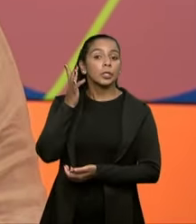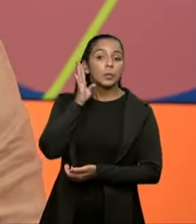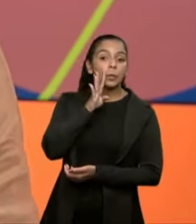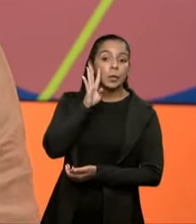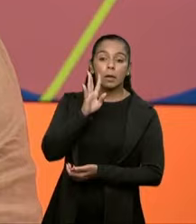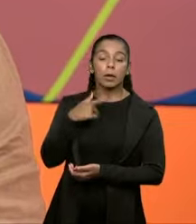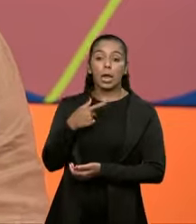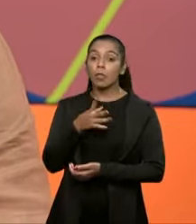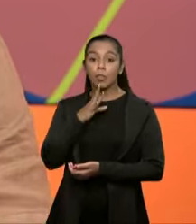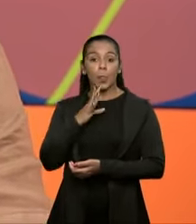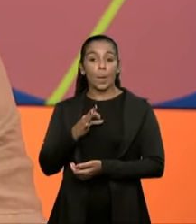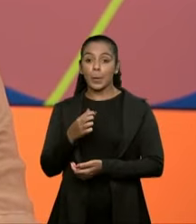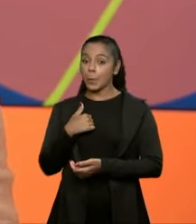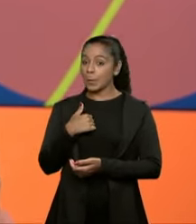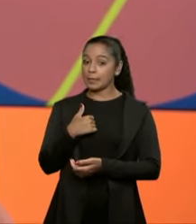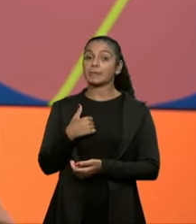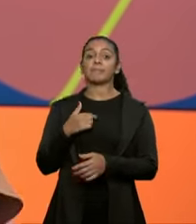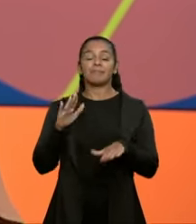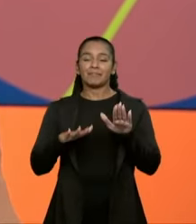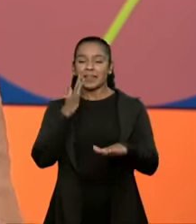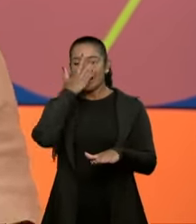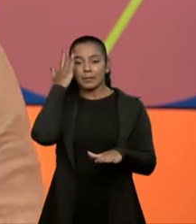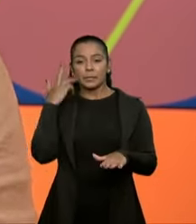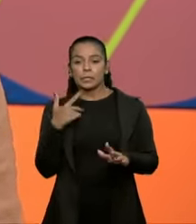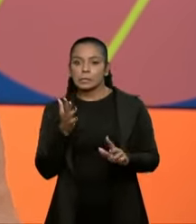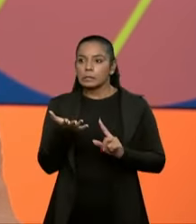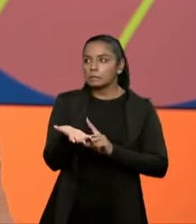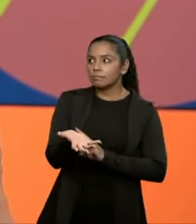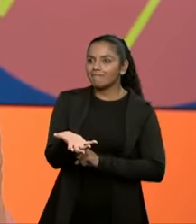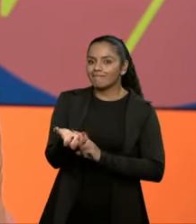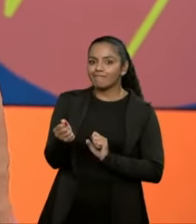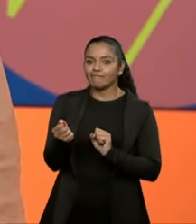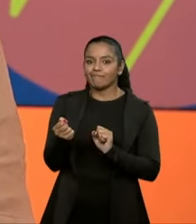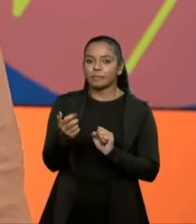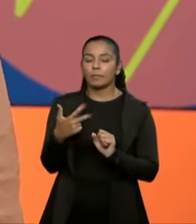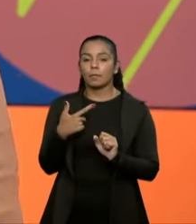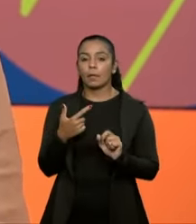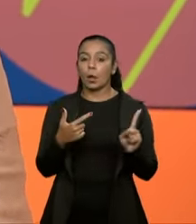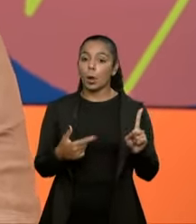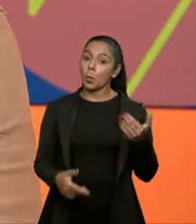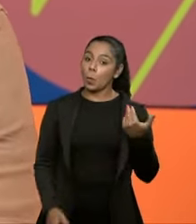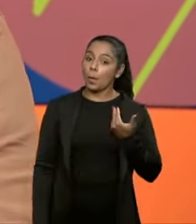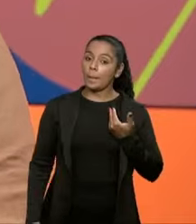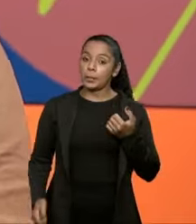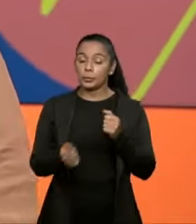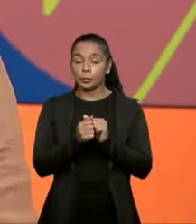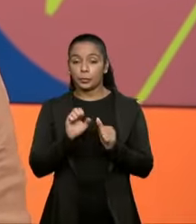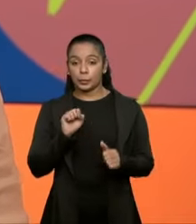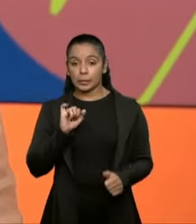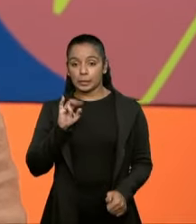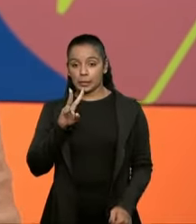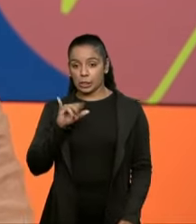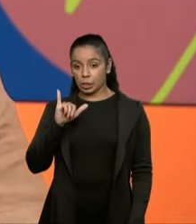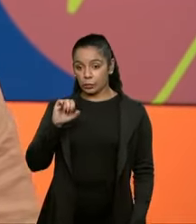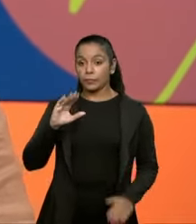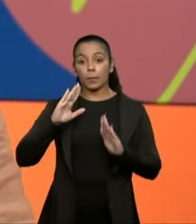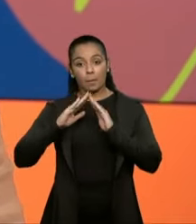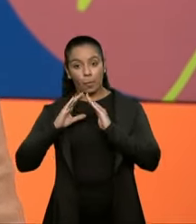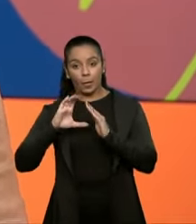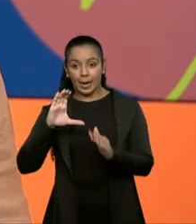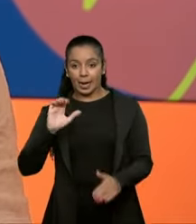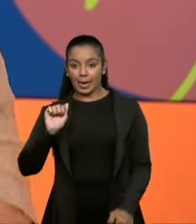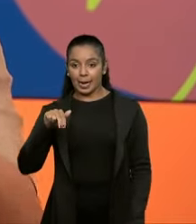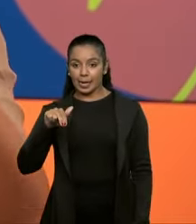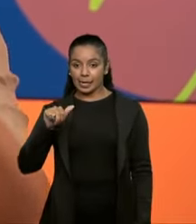elas me reconheceram, porque às vezes a pessoa já dá uma, fica nervosa. Ou... E aí o cara que estava junto comigo, que é o Silvão, amigo meu, que mora na canastra, 18